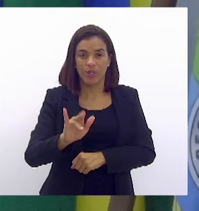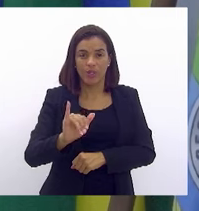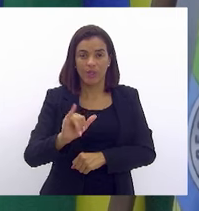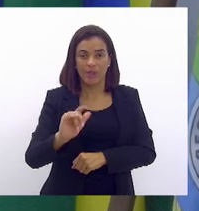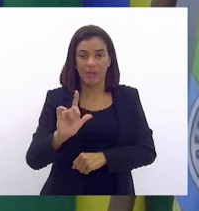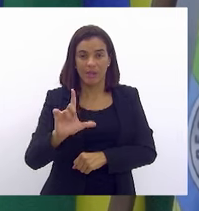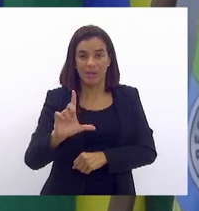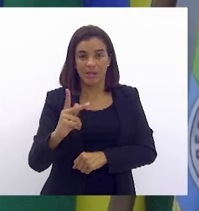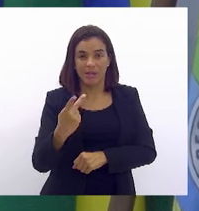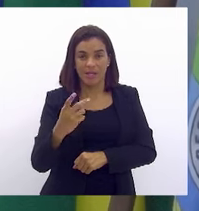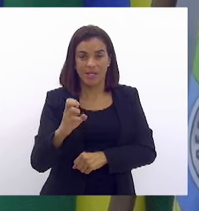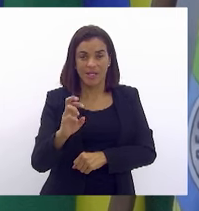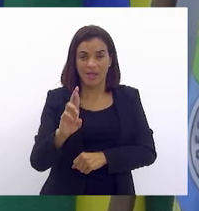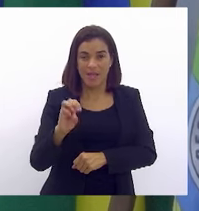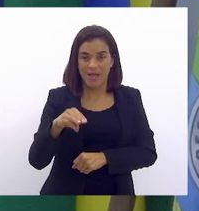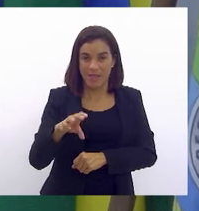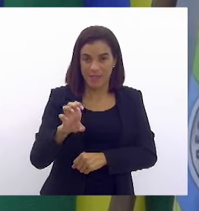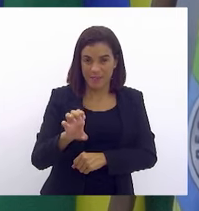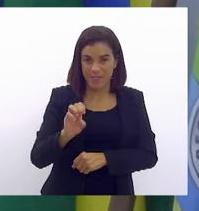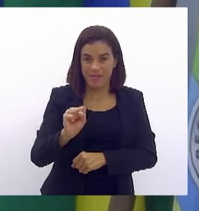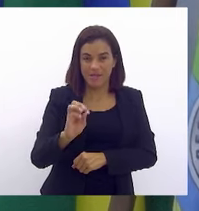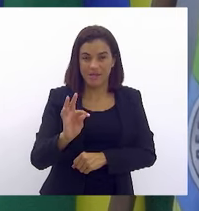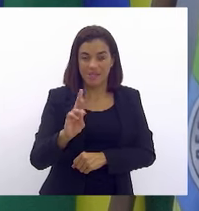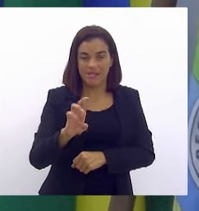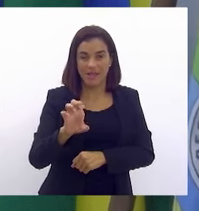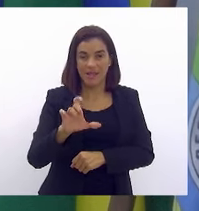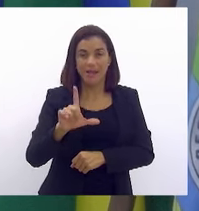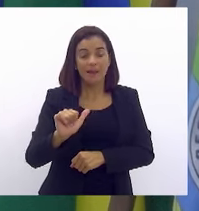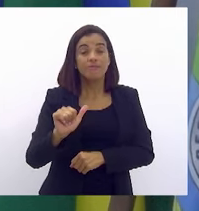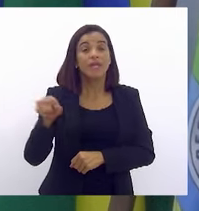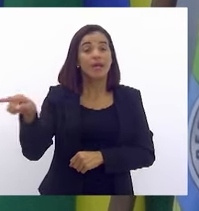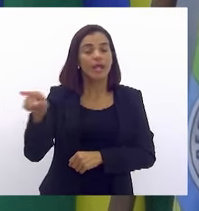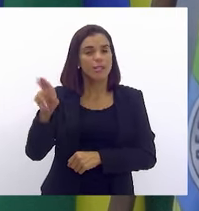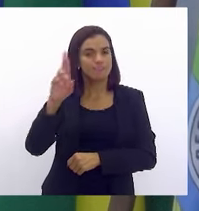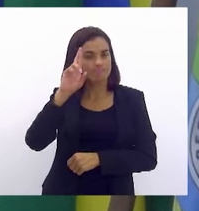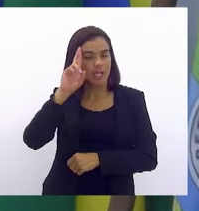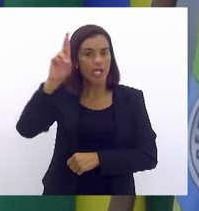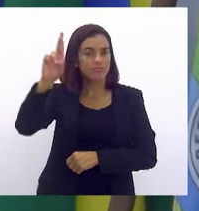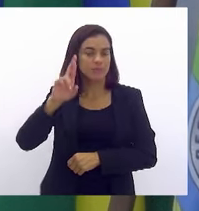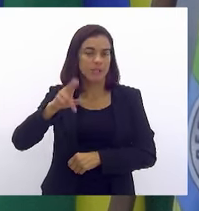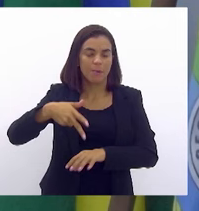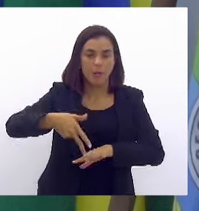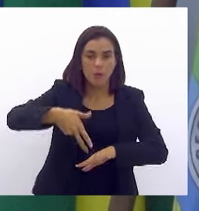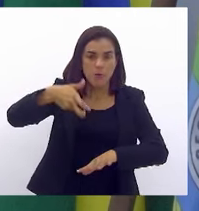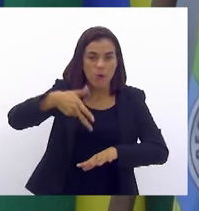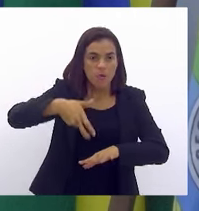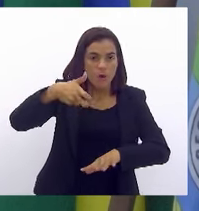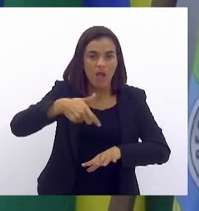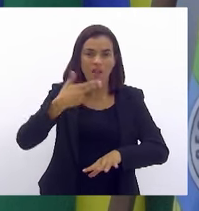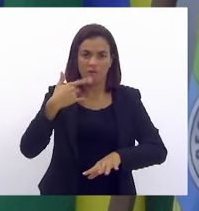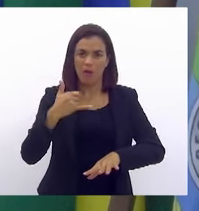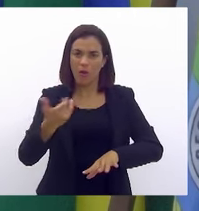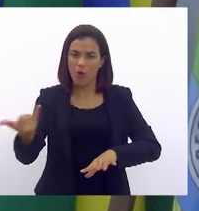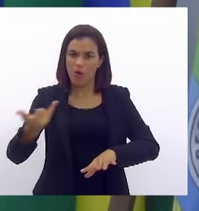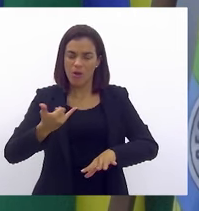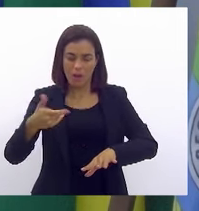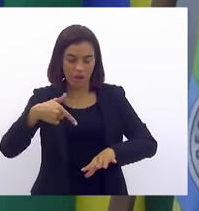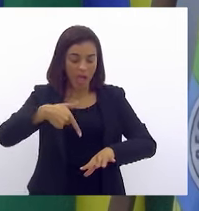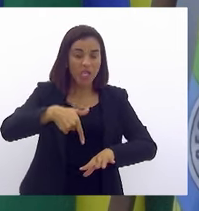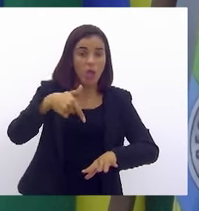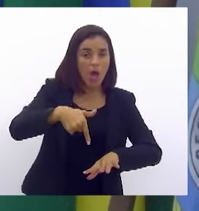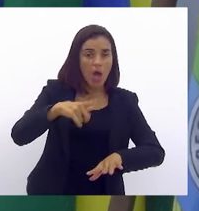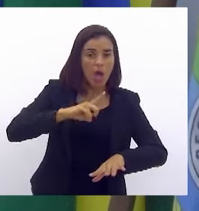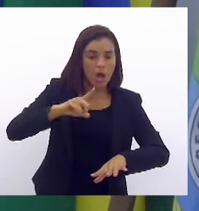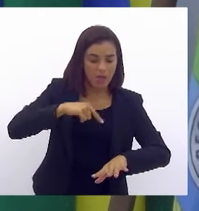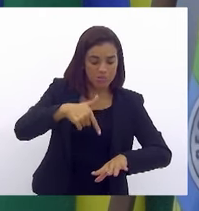de exploração do petróleo da Petrobras, que falou assim, pode furar aqui que tem um pré-sal. Foi o cara que descobriu